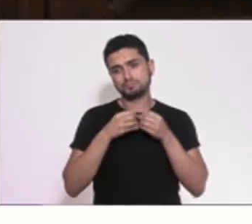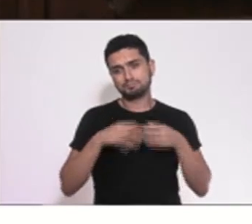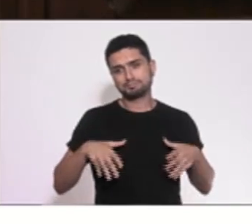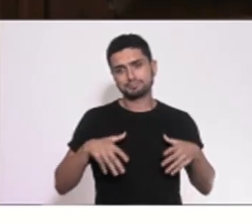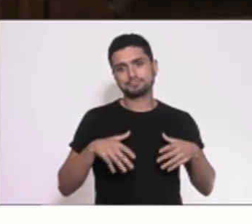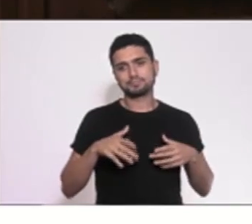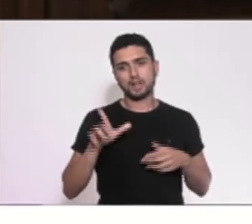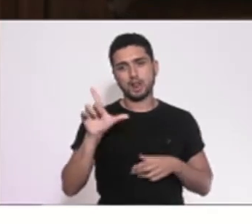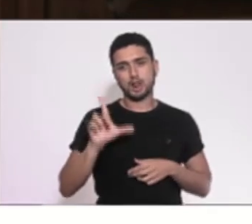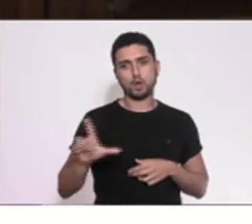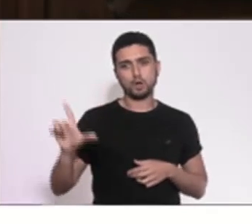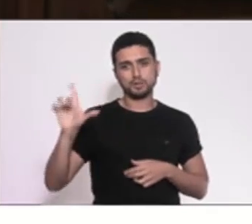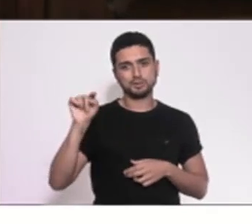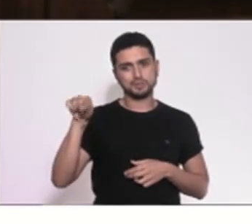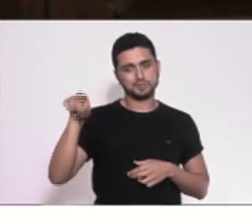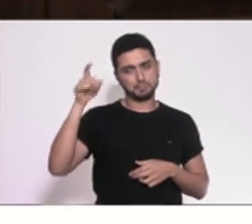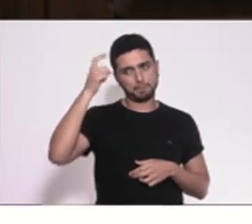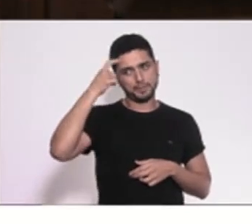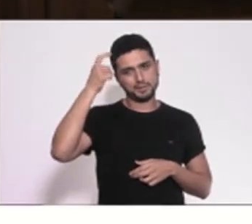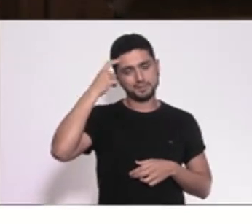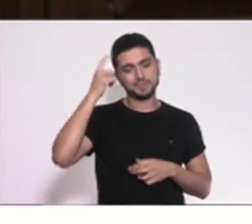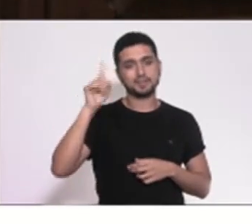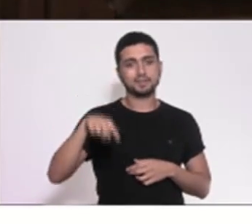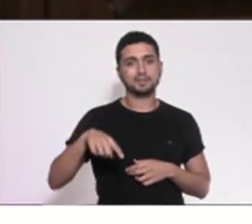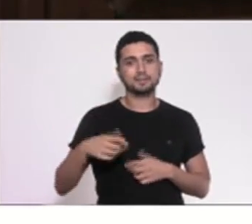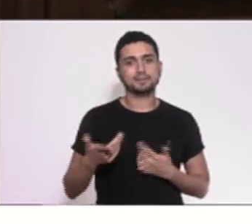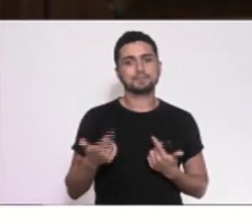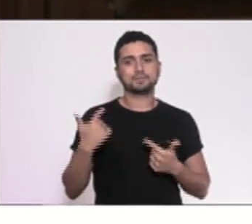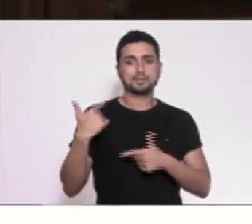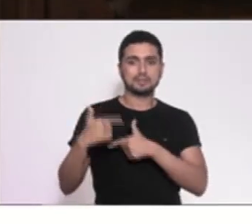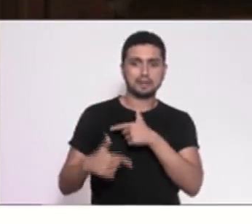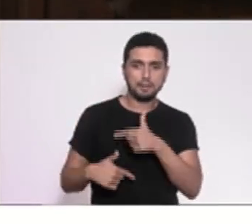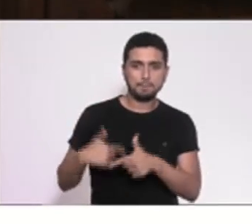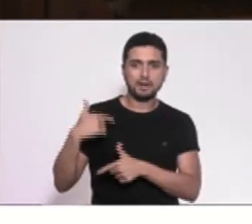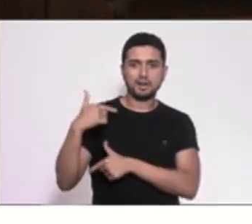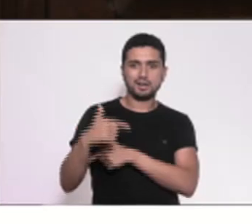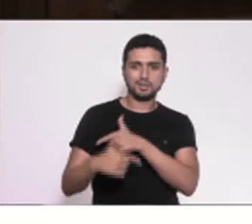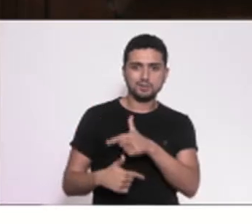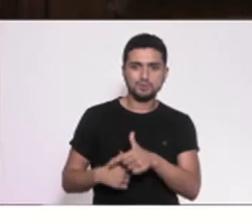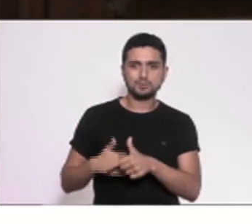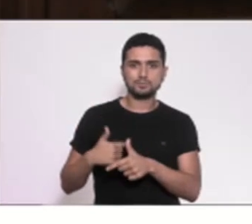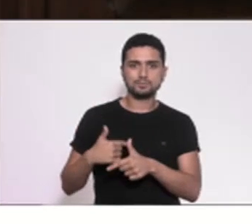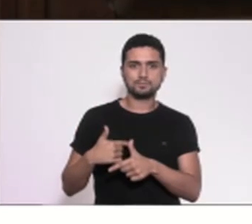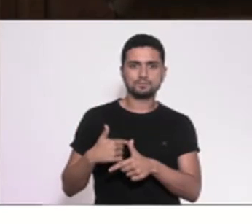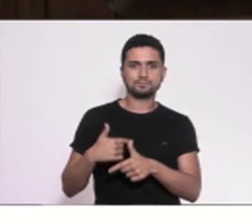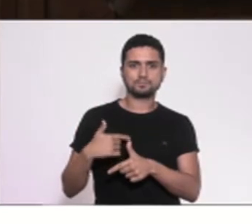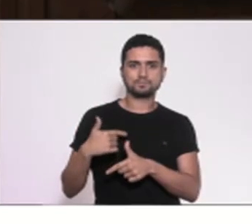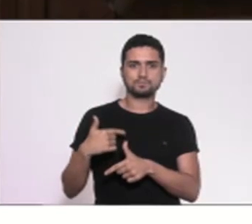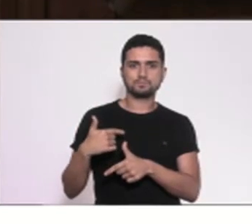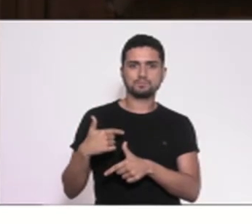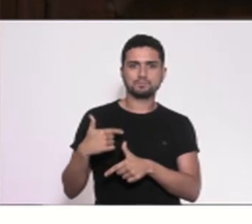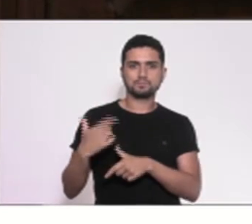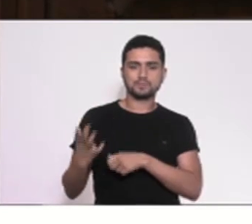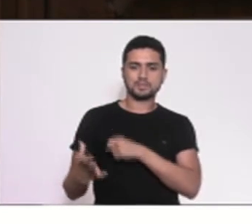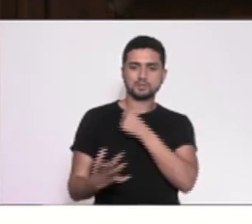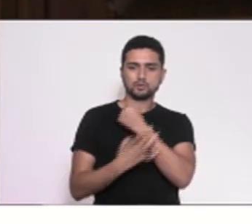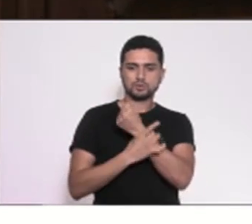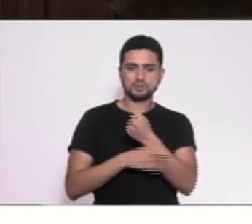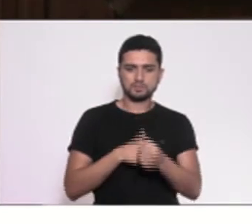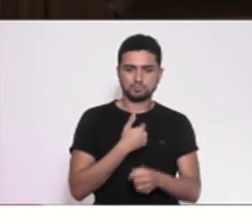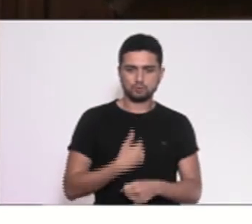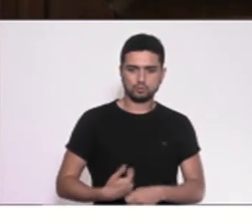por essa lógica de trabalho concreto na segurança pública que prevê